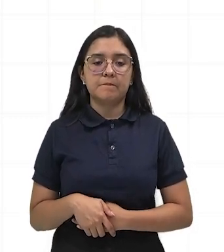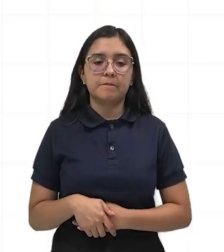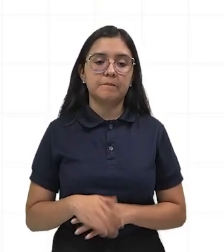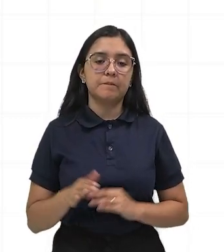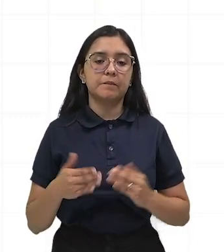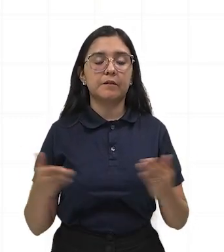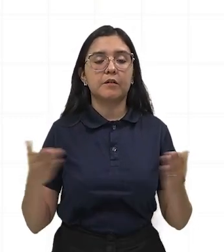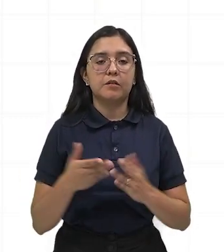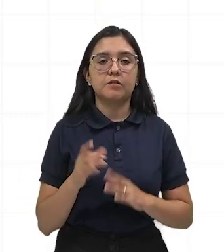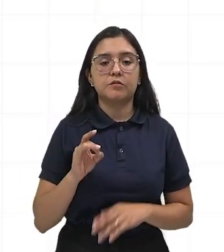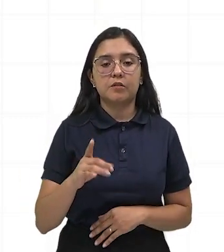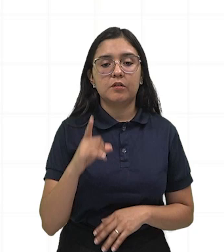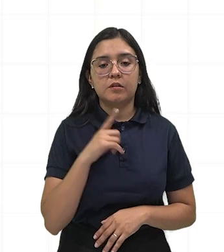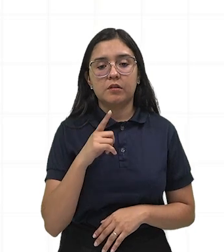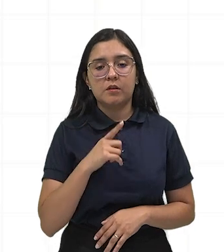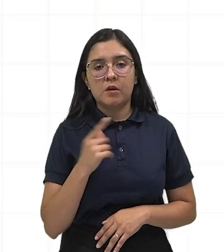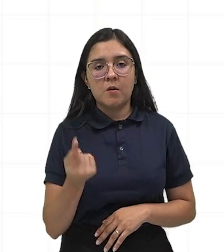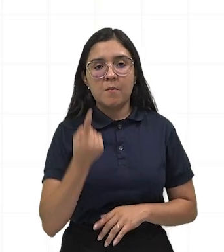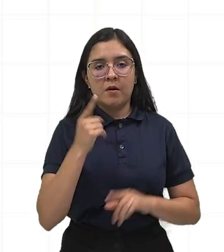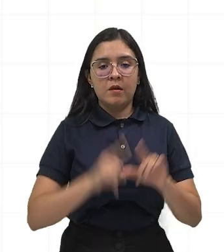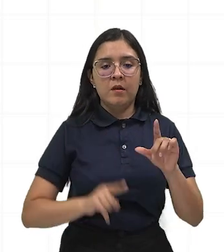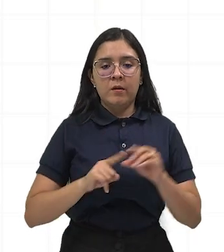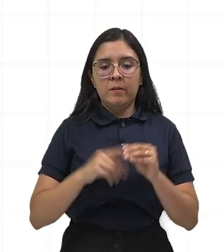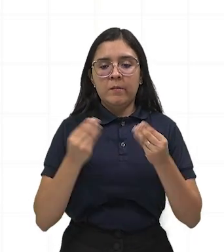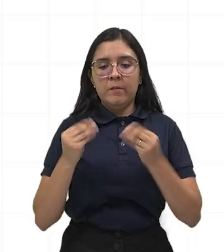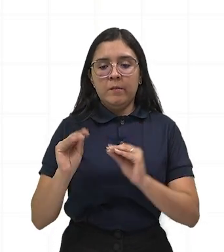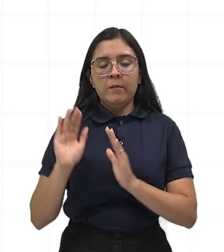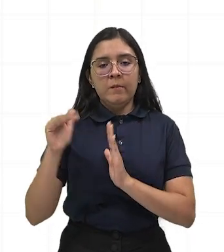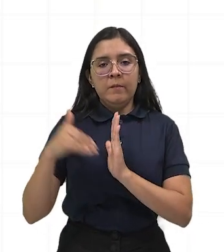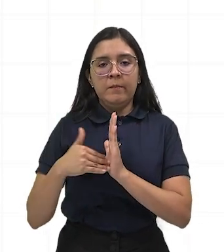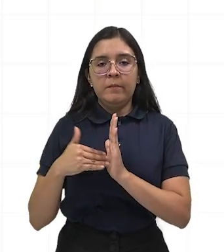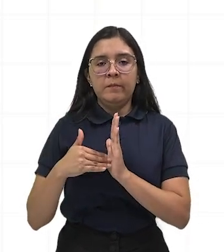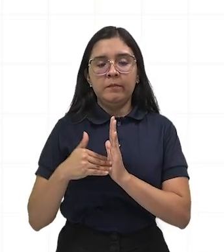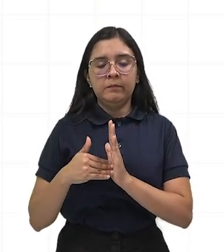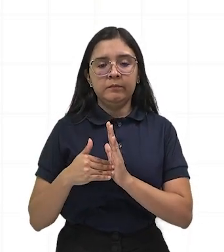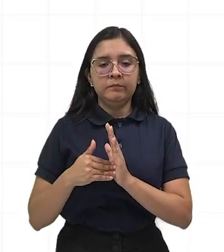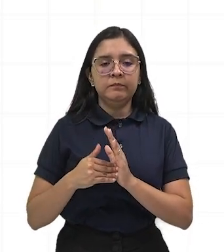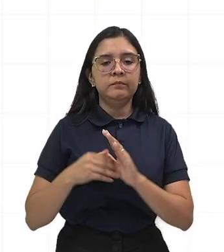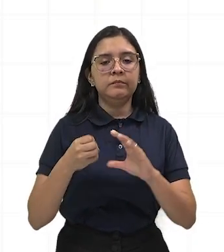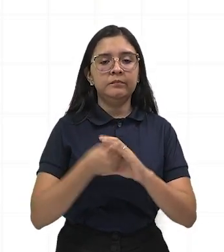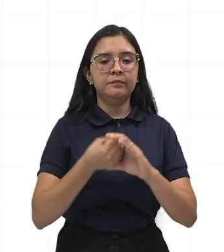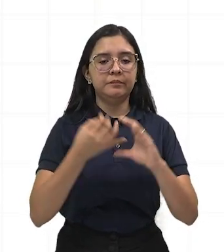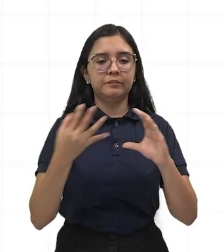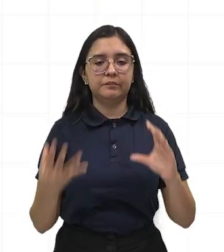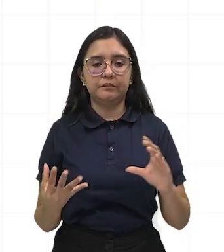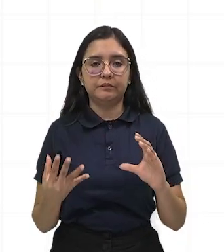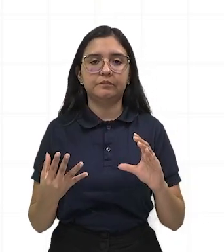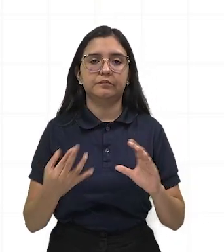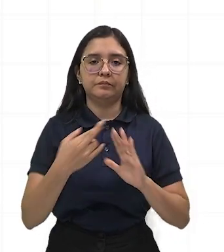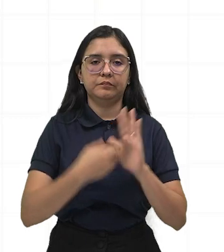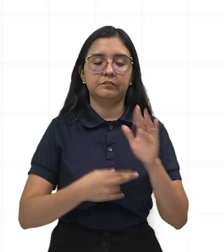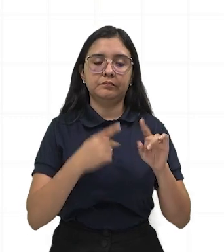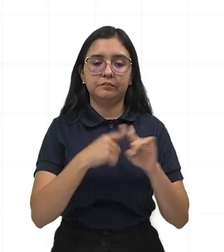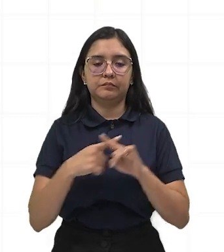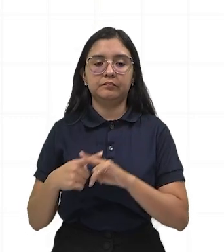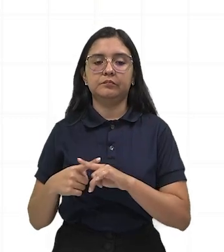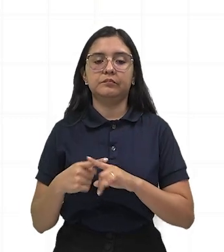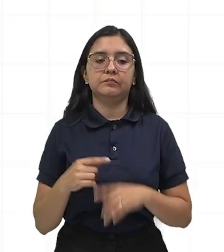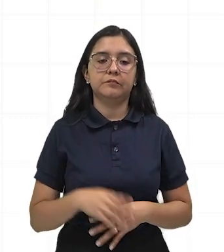tenho agora uma para a última. Portanto, olha aqui o que está caracterizando o princípio multiplicativo.